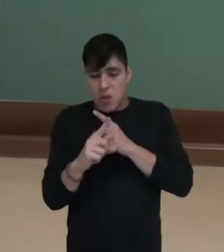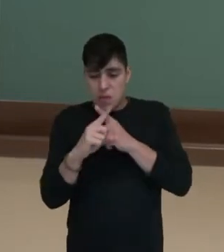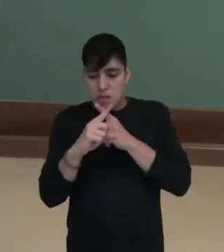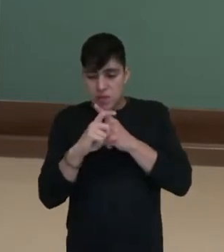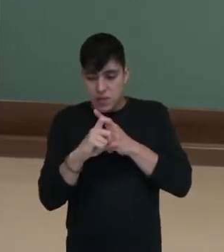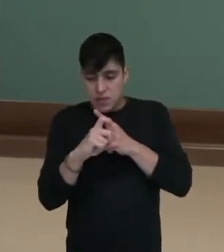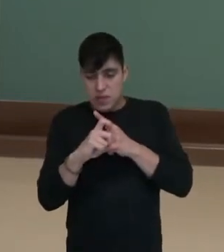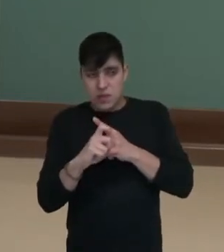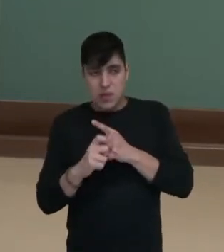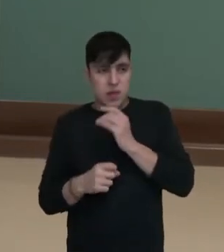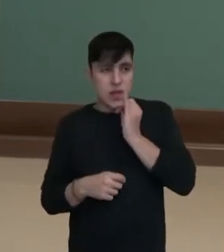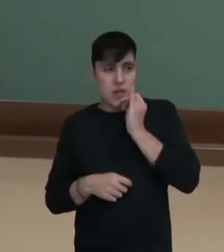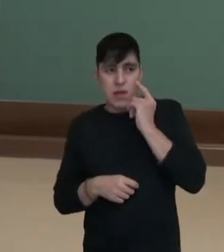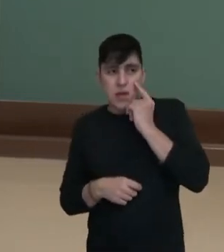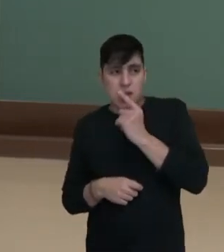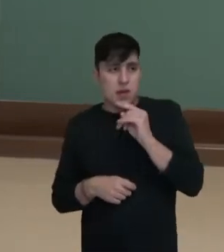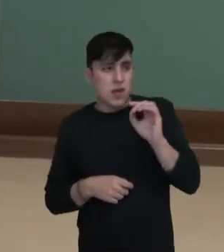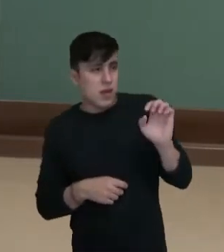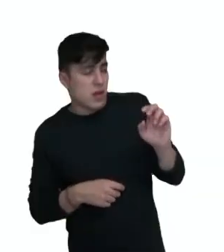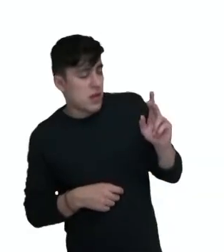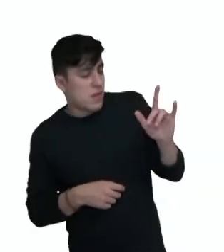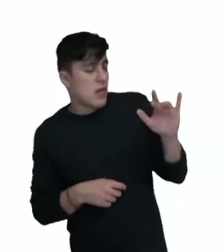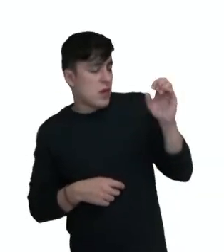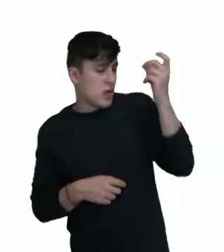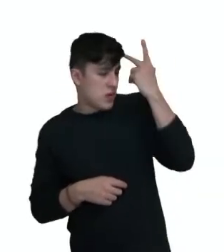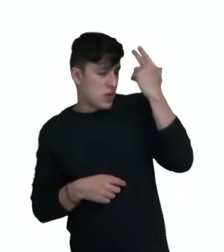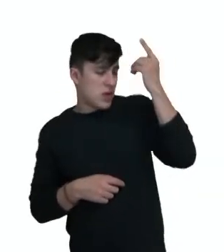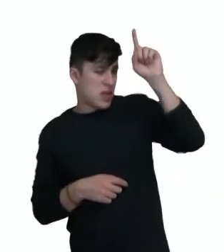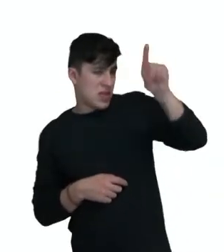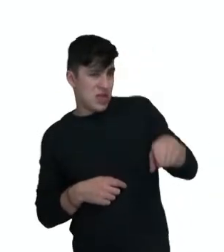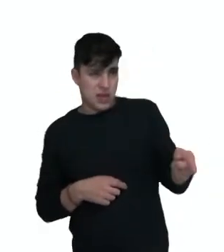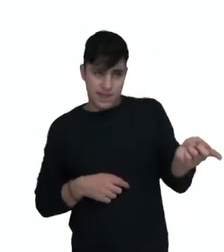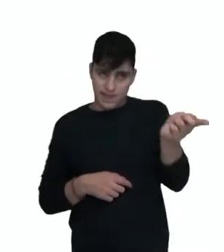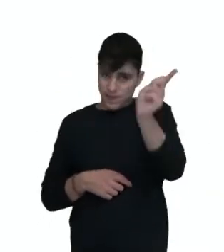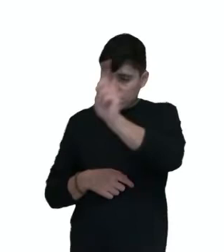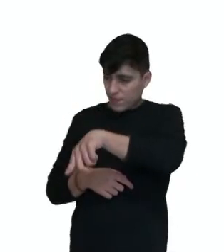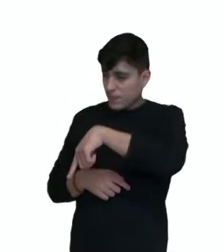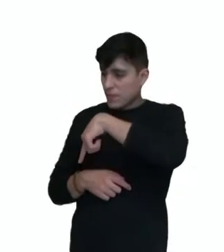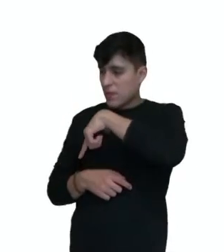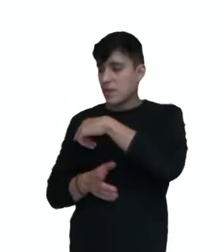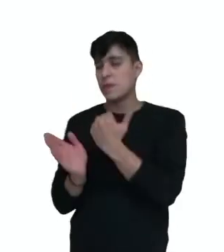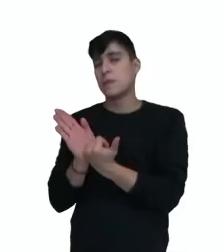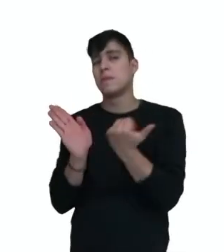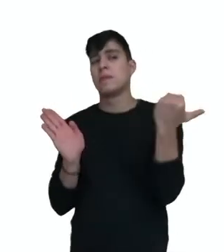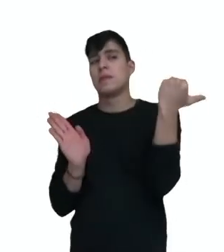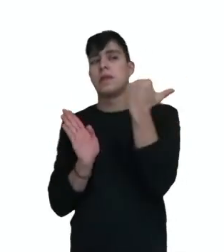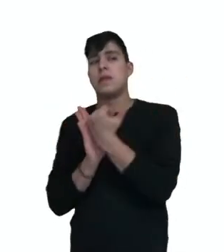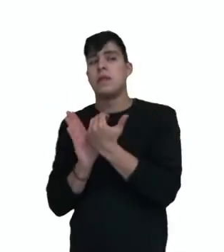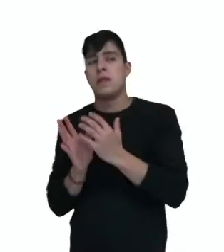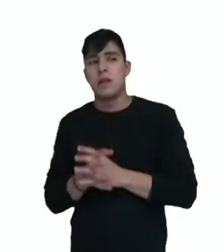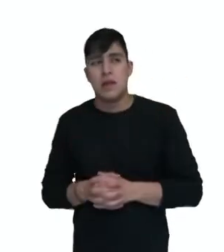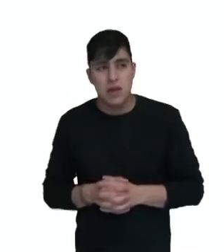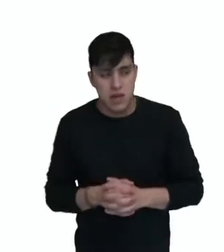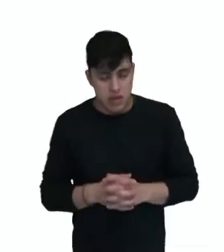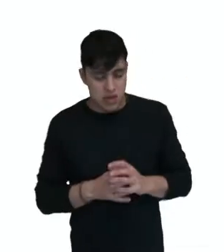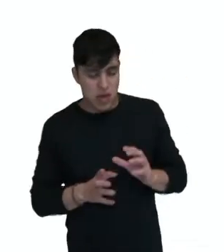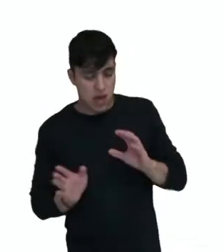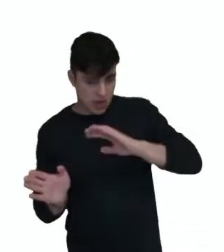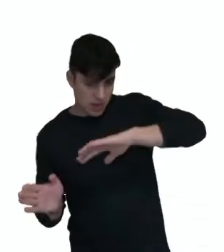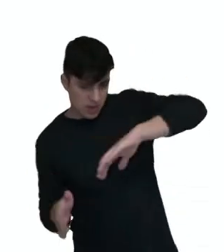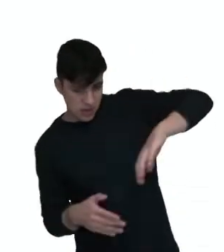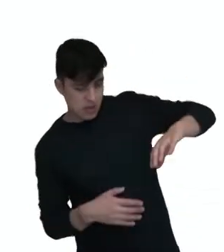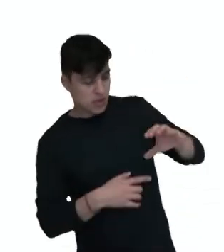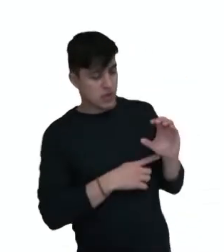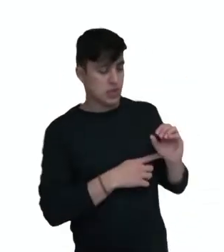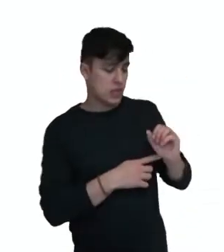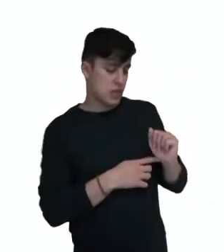Então, aqui, ó, euploides, o número normal, e aqui, ó, o cromossomo a mais. Cariótipo é o